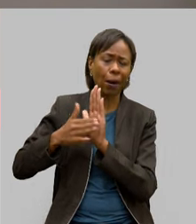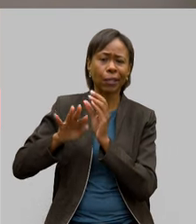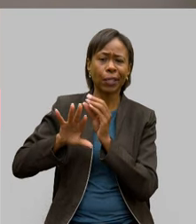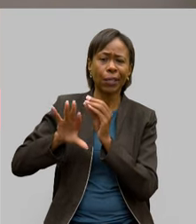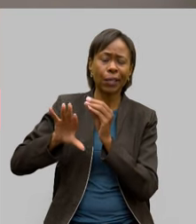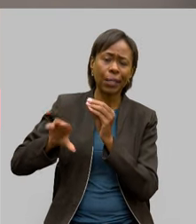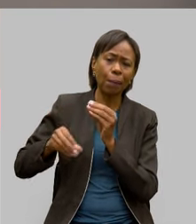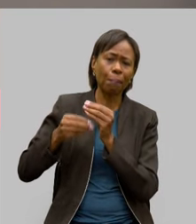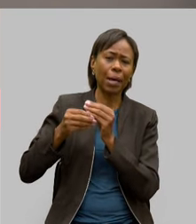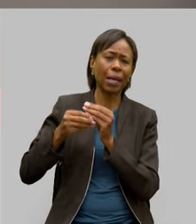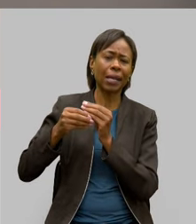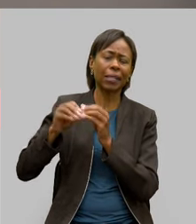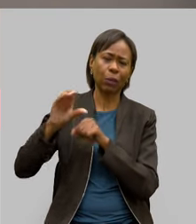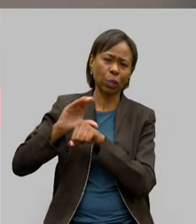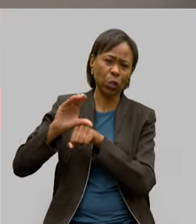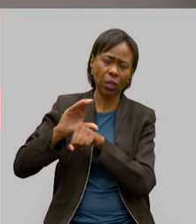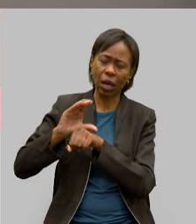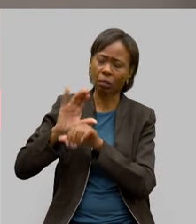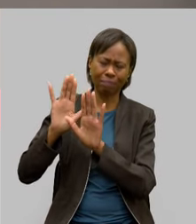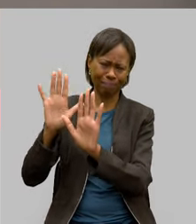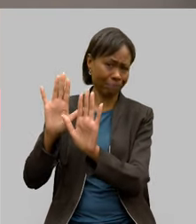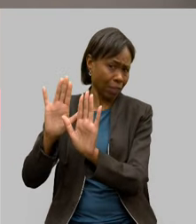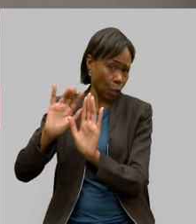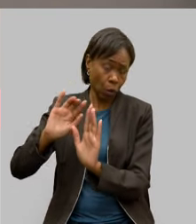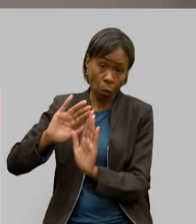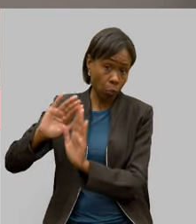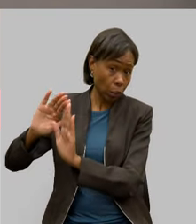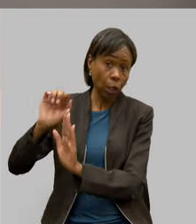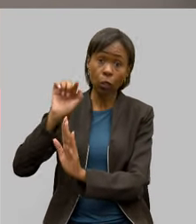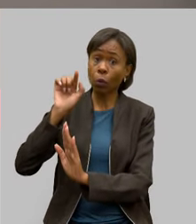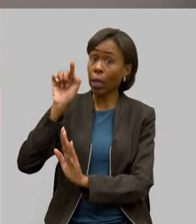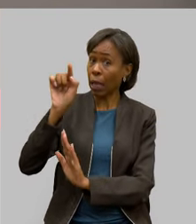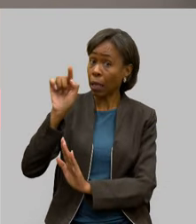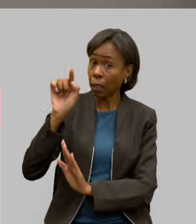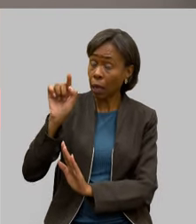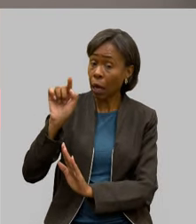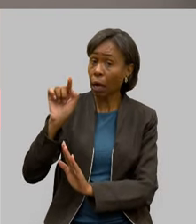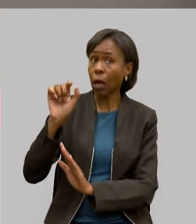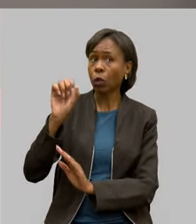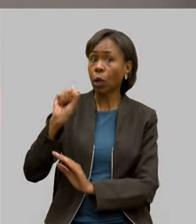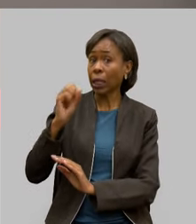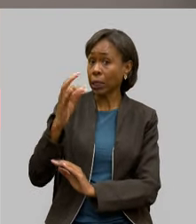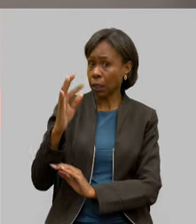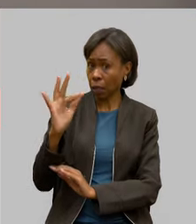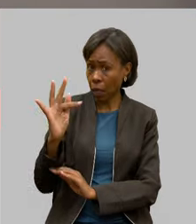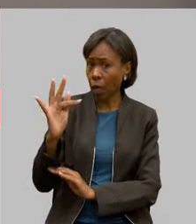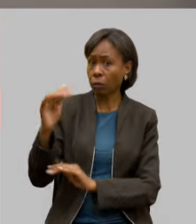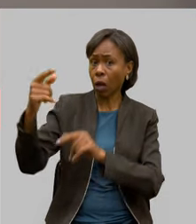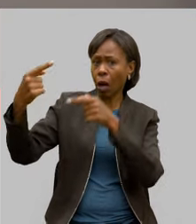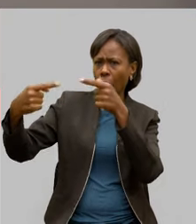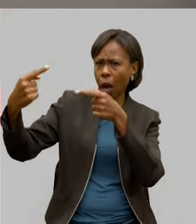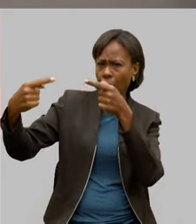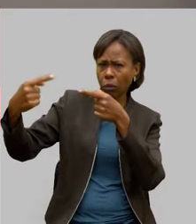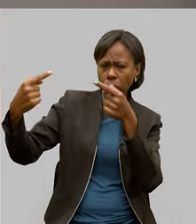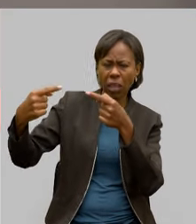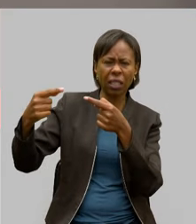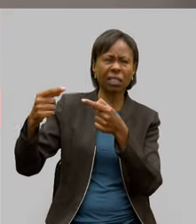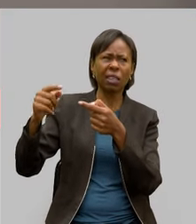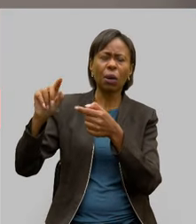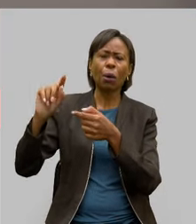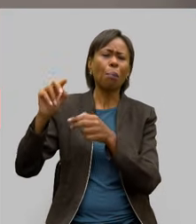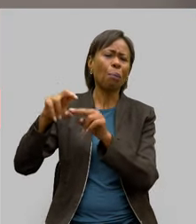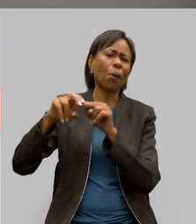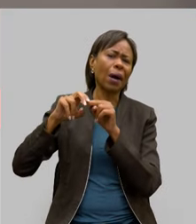constitucional enfim ali nós ali está sendo debatido né ali acabou que a discussão originária não era sobre questão de